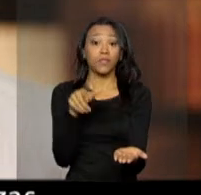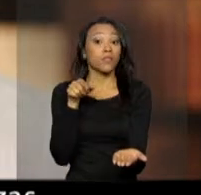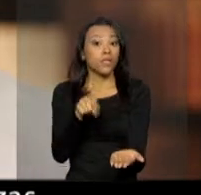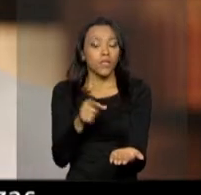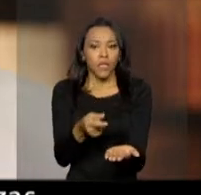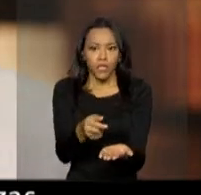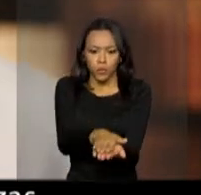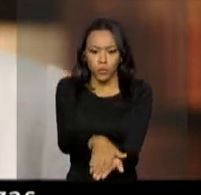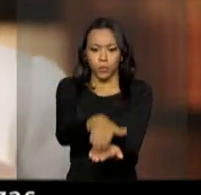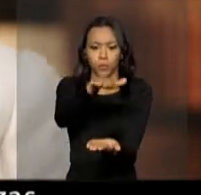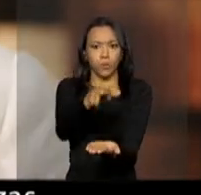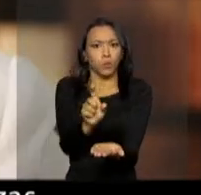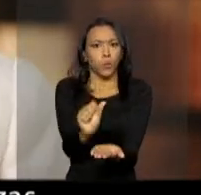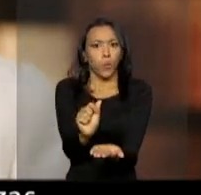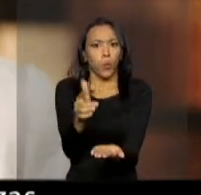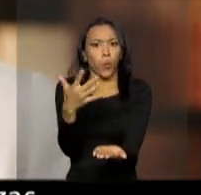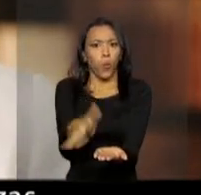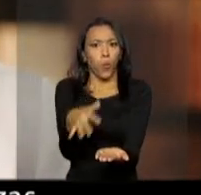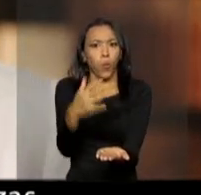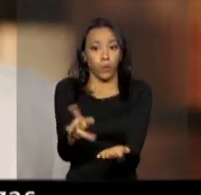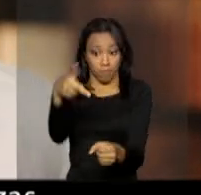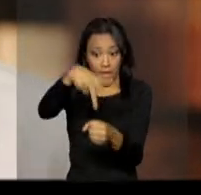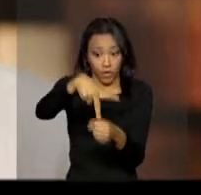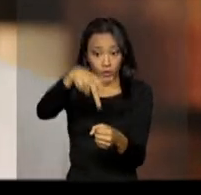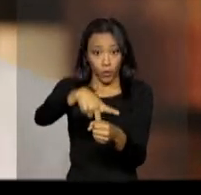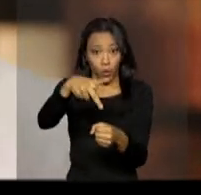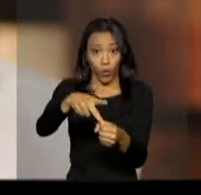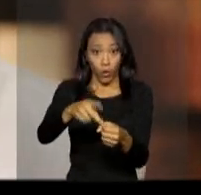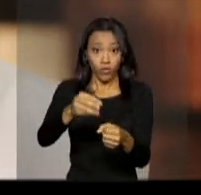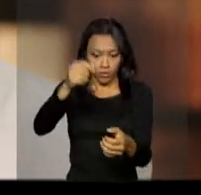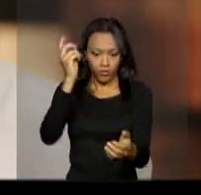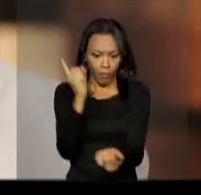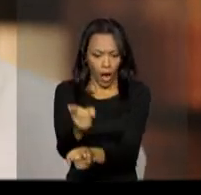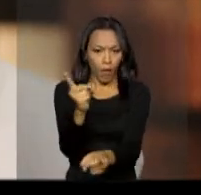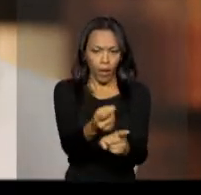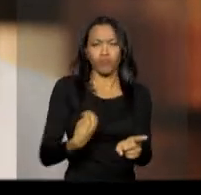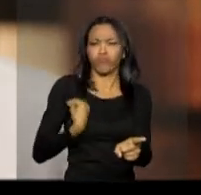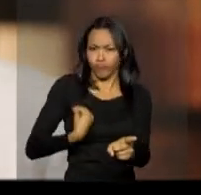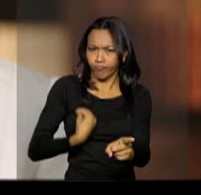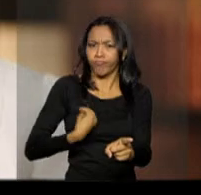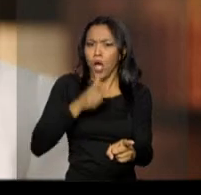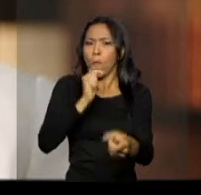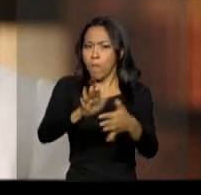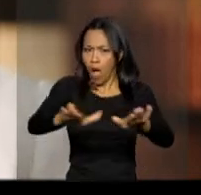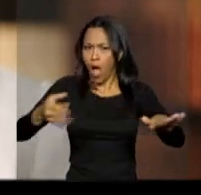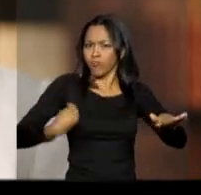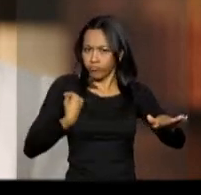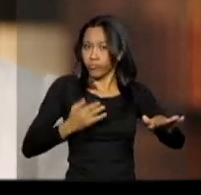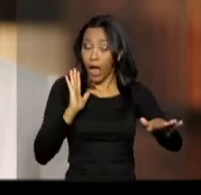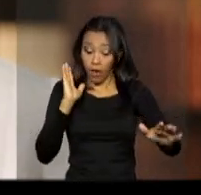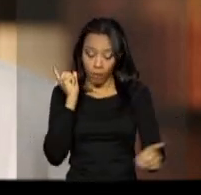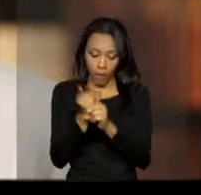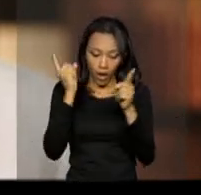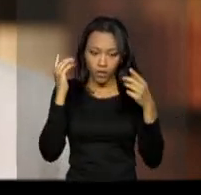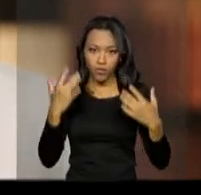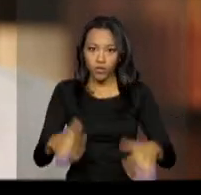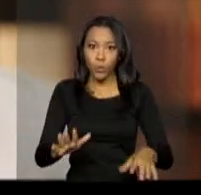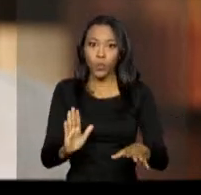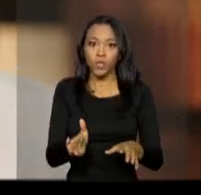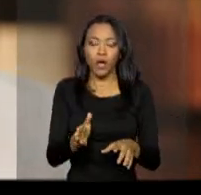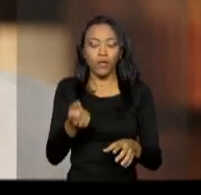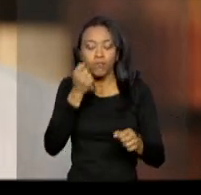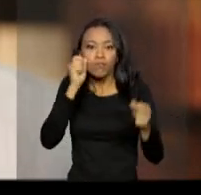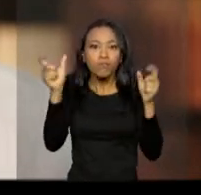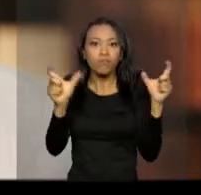fabulosa riqueza que jazia nas profundezas dos nossos mares, agora descoberta, começa a